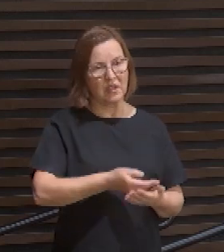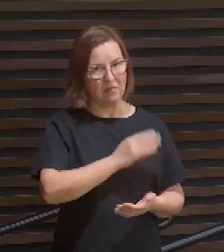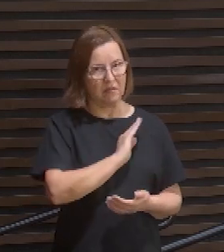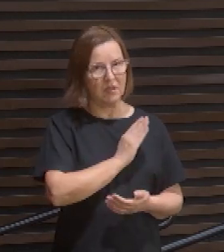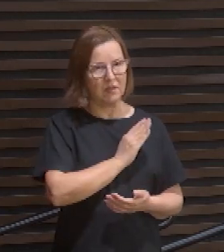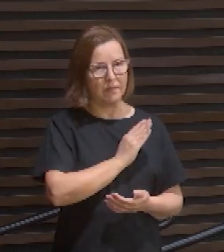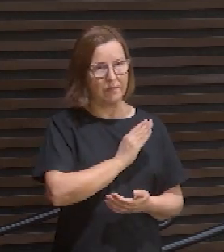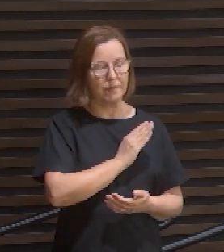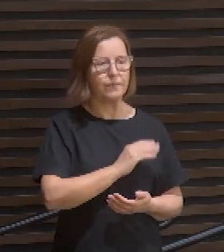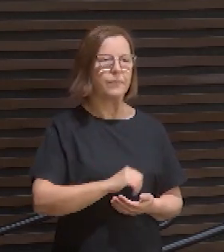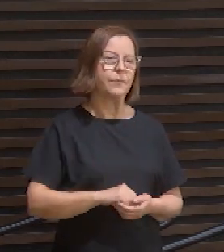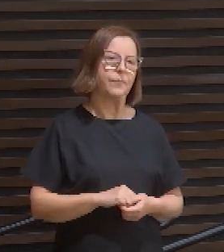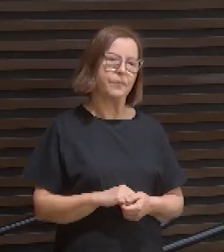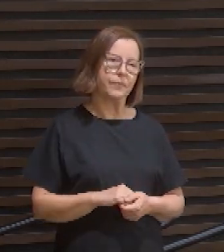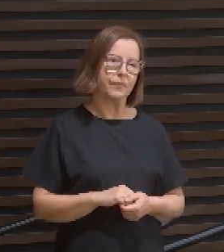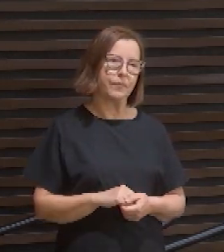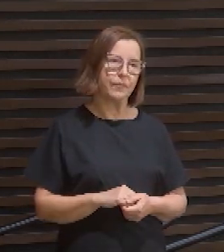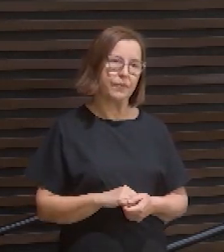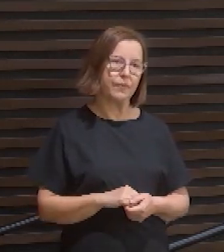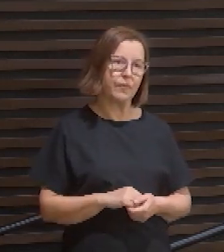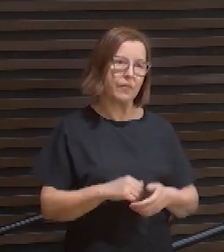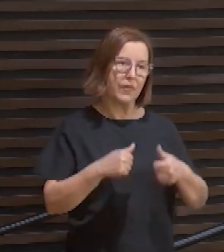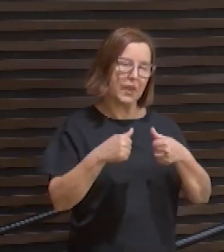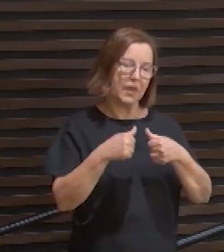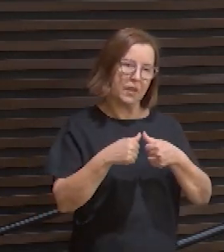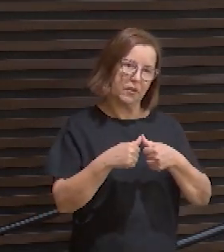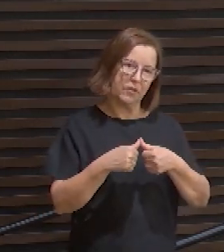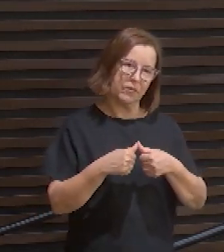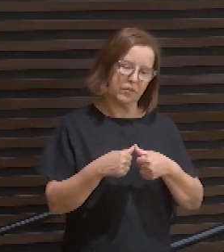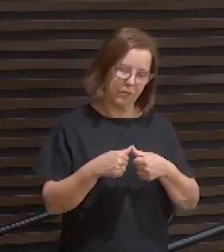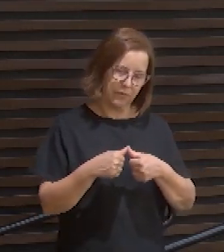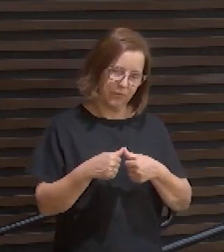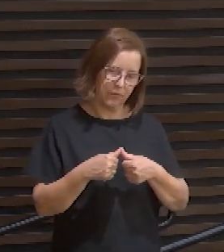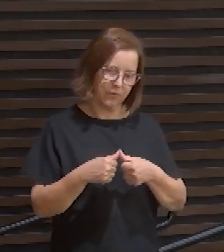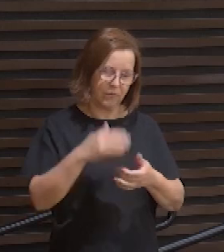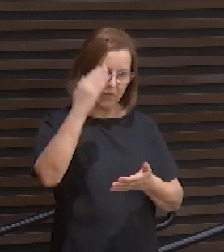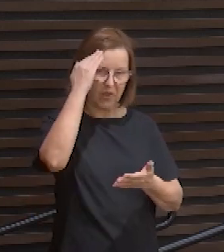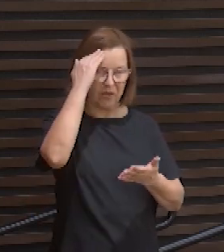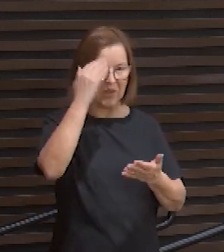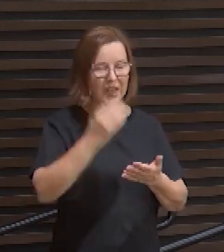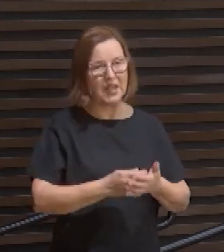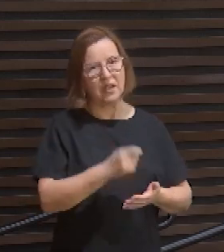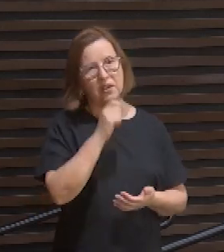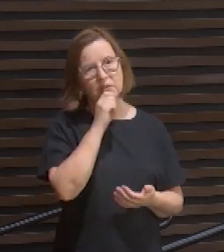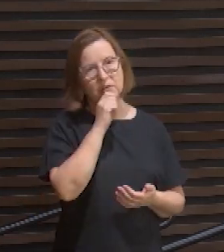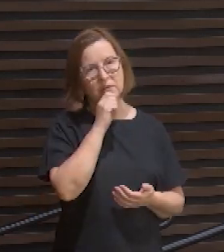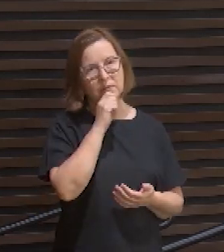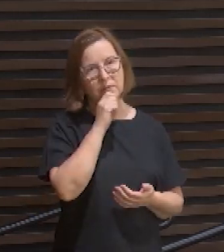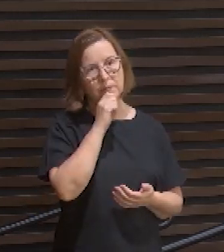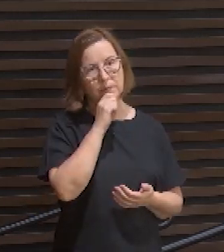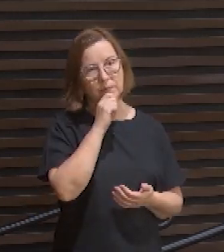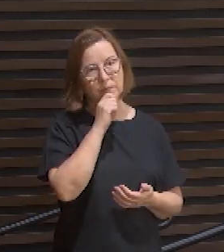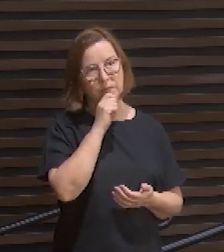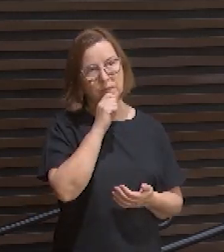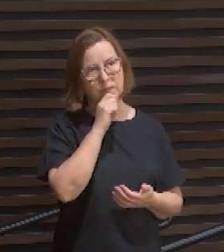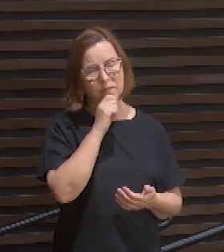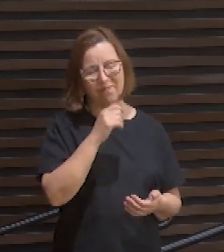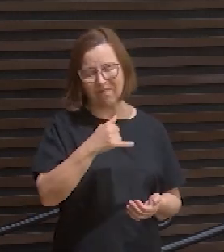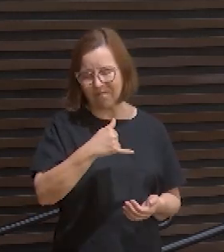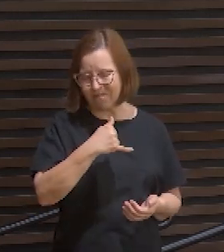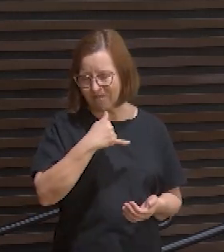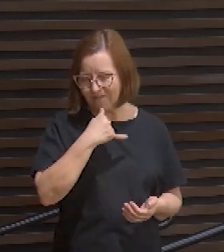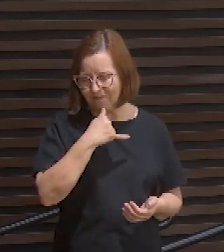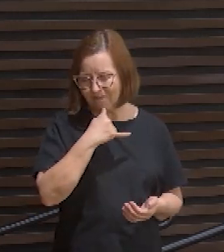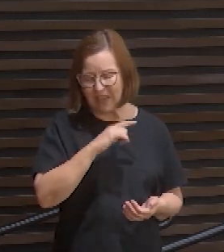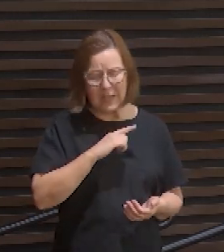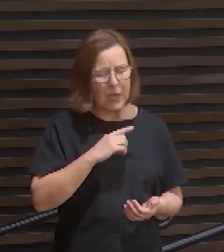coração. Isso é o crer em vão. E infelizmente, queridos, há muitos no seio da